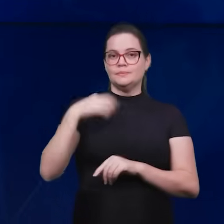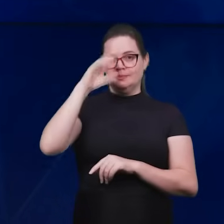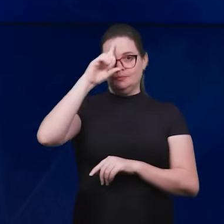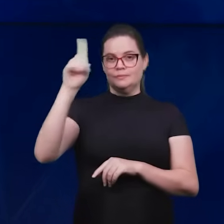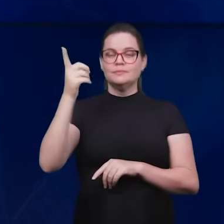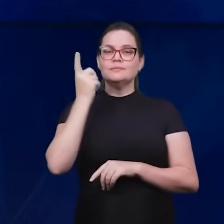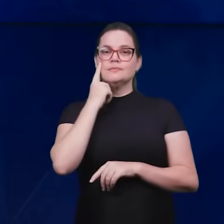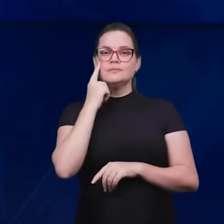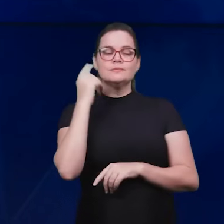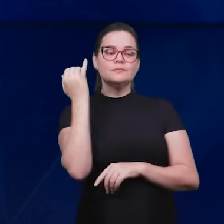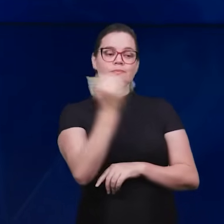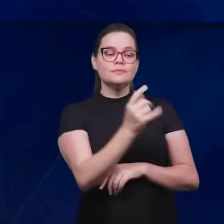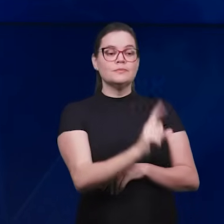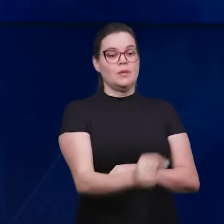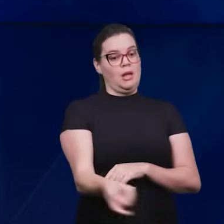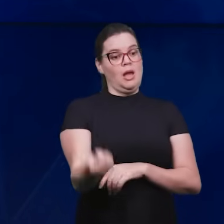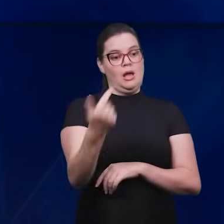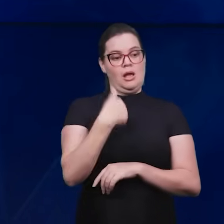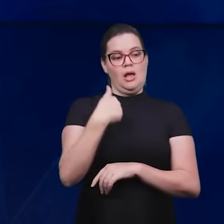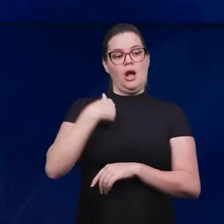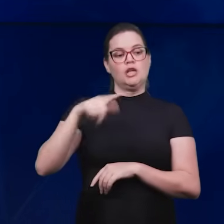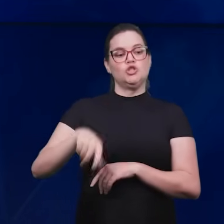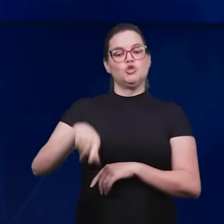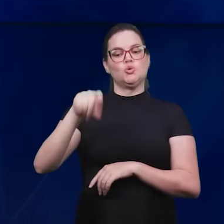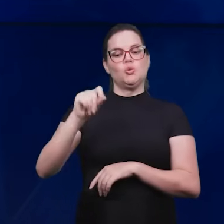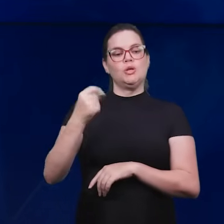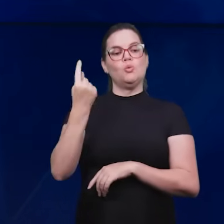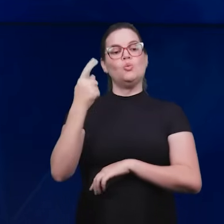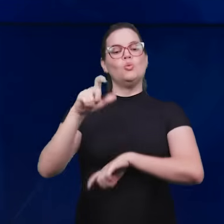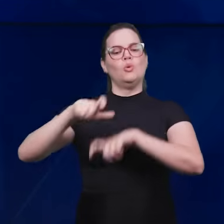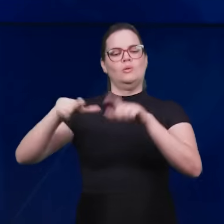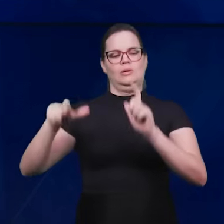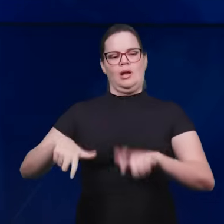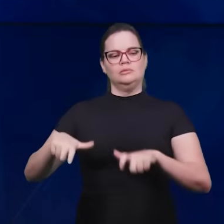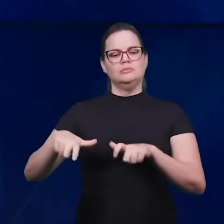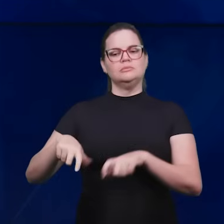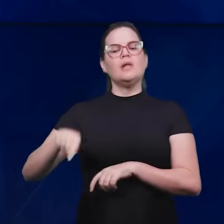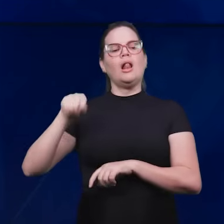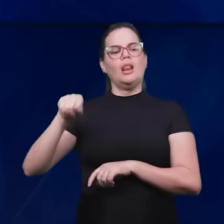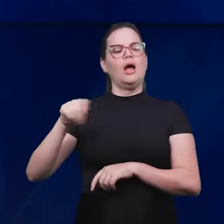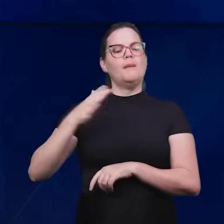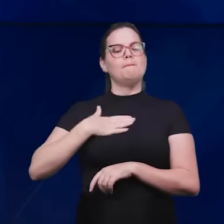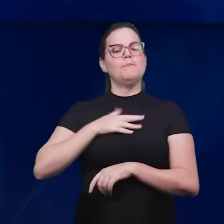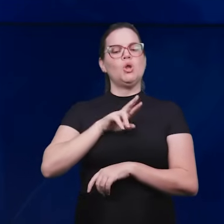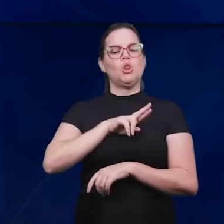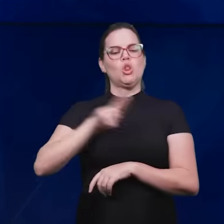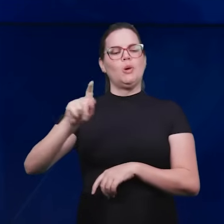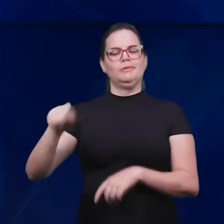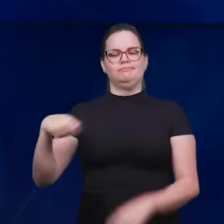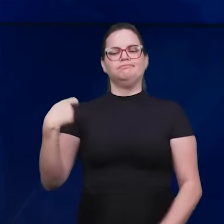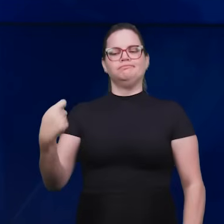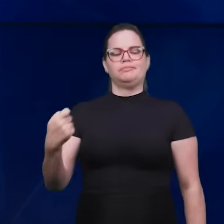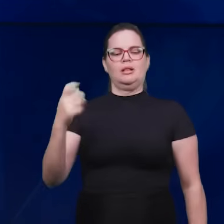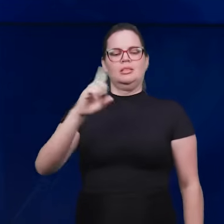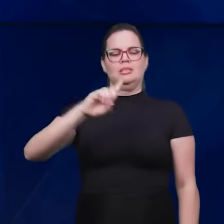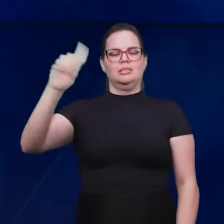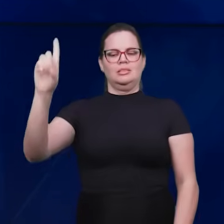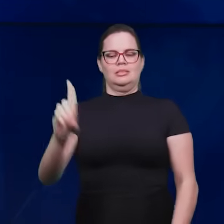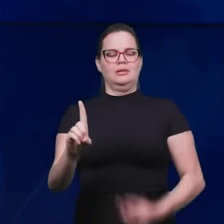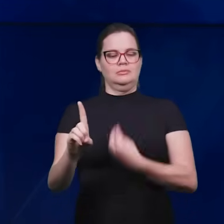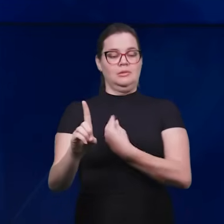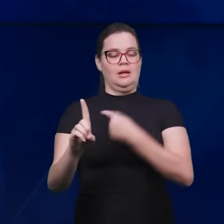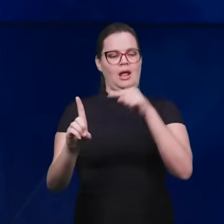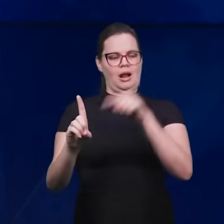um lugar, que tinha um lugar em que ele colocaria o nome dele e ali ele seria